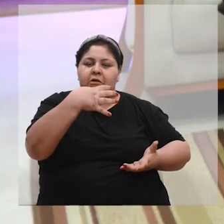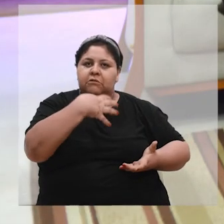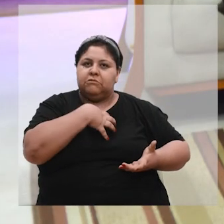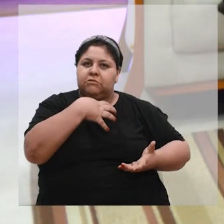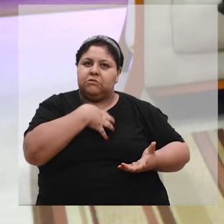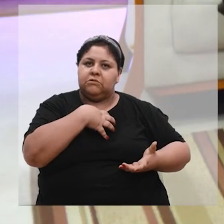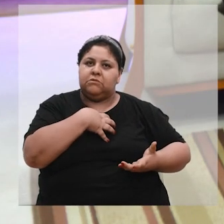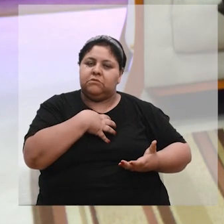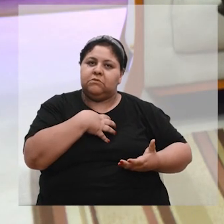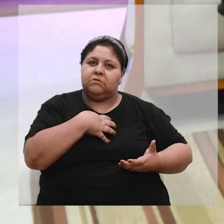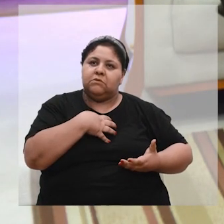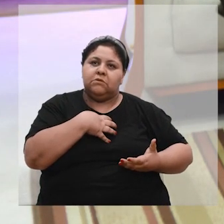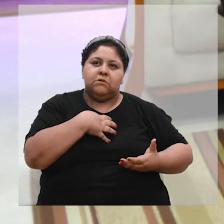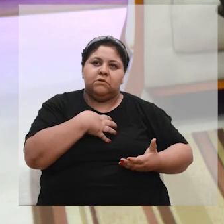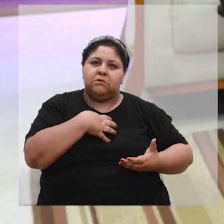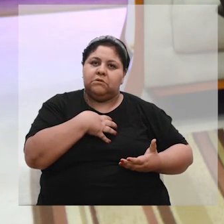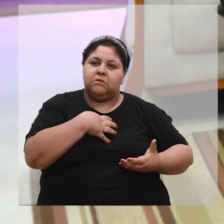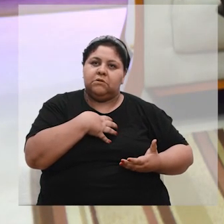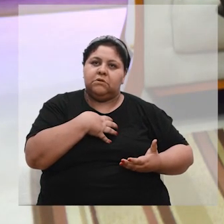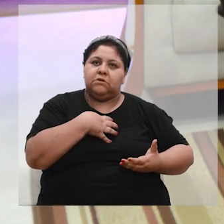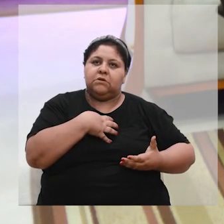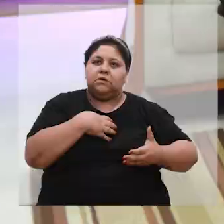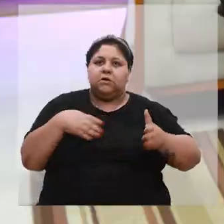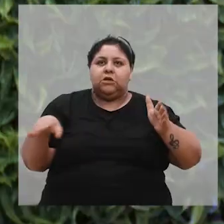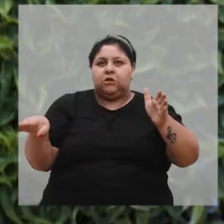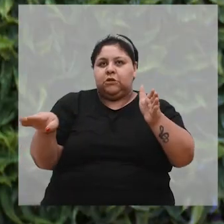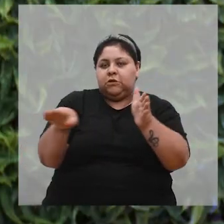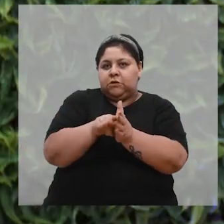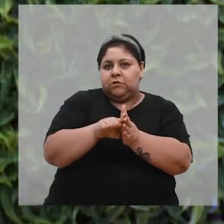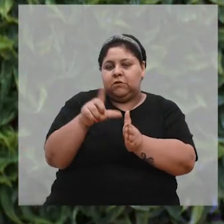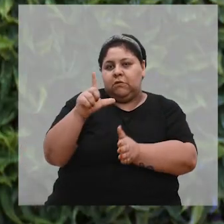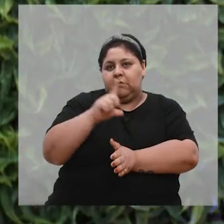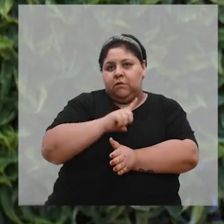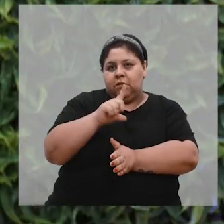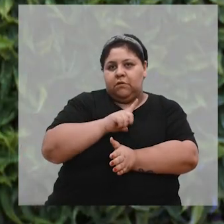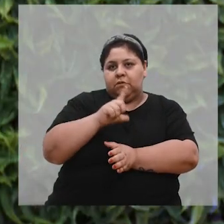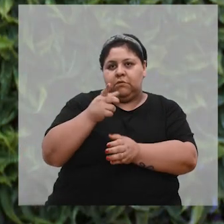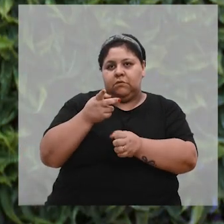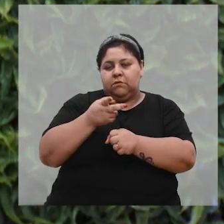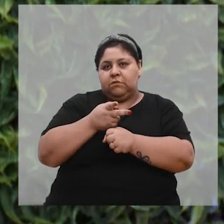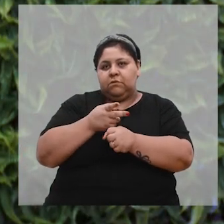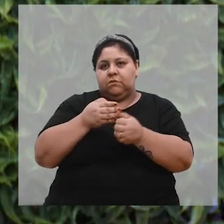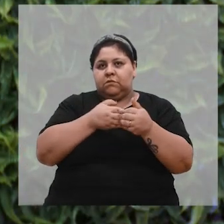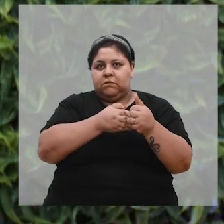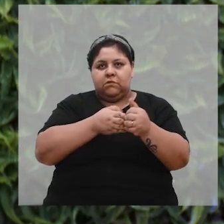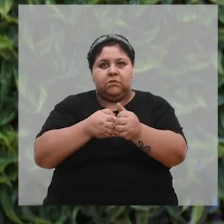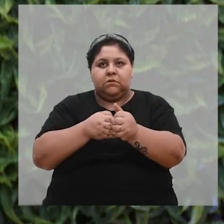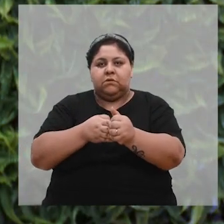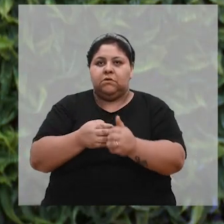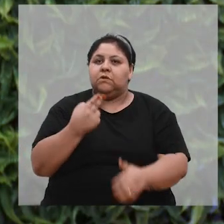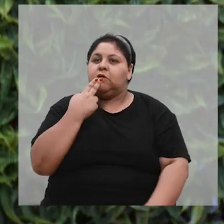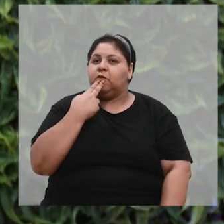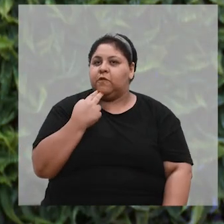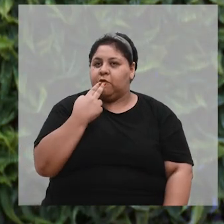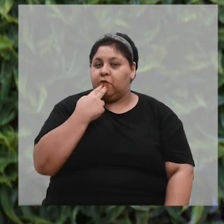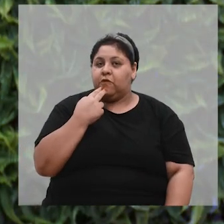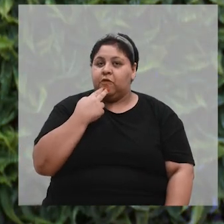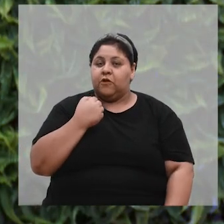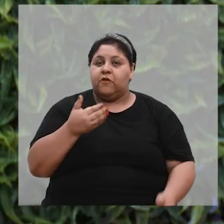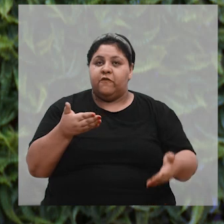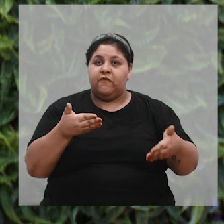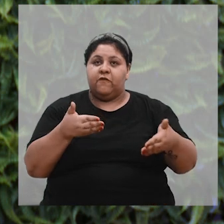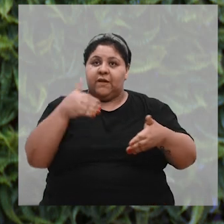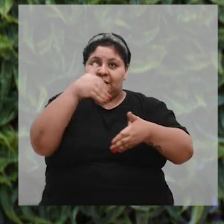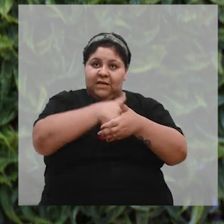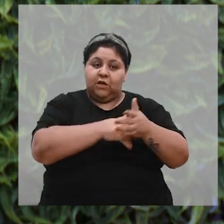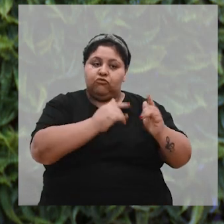de uma forma, né, o mais integral possível, né, desde quando ele chega. Temos, então, o acompanhamento da nutricionista que fica, então,